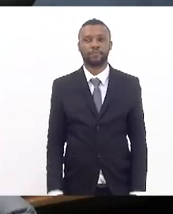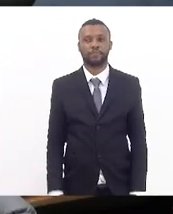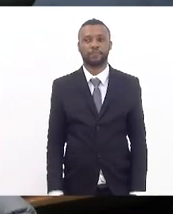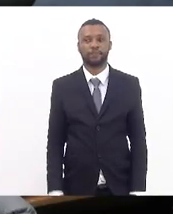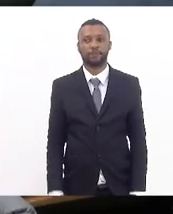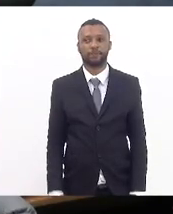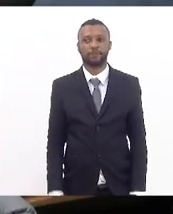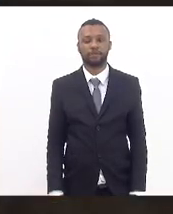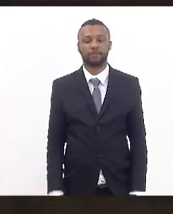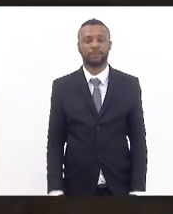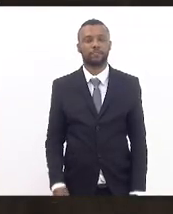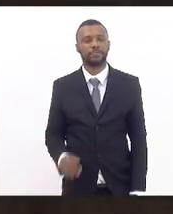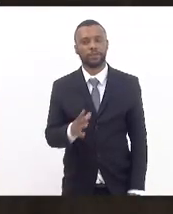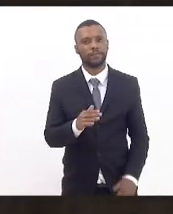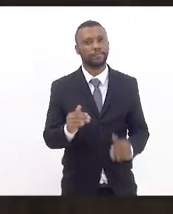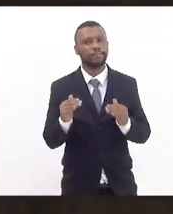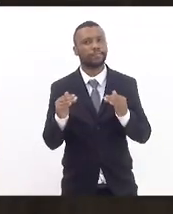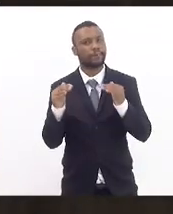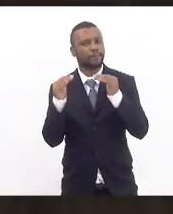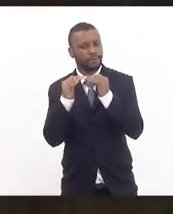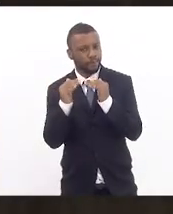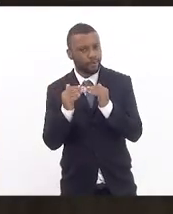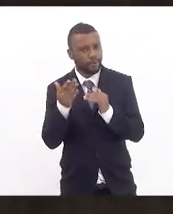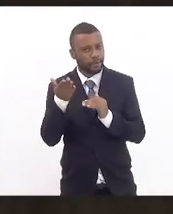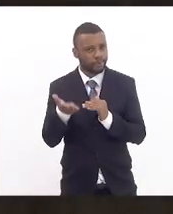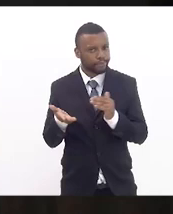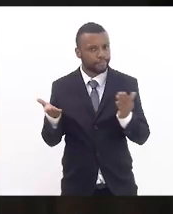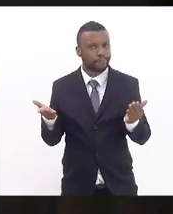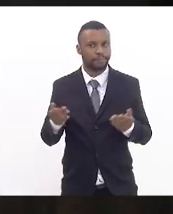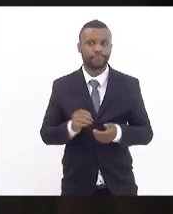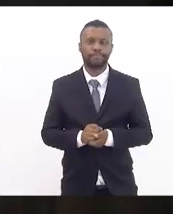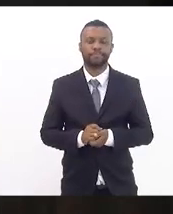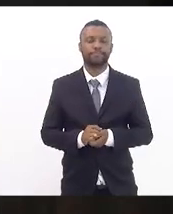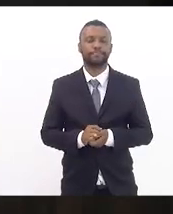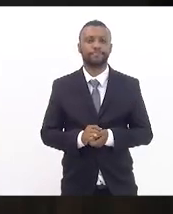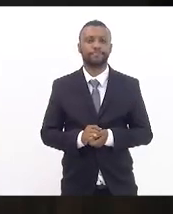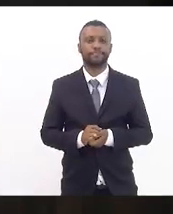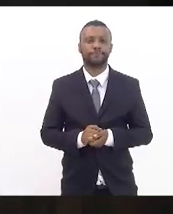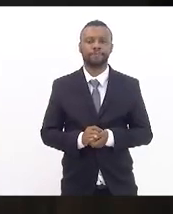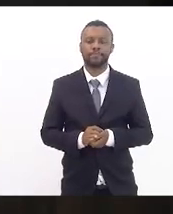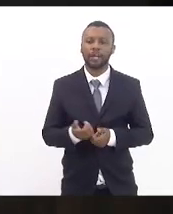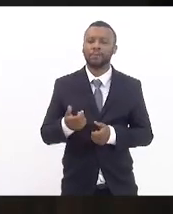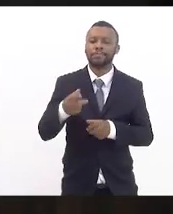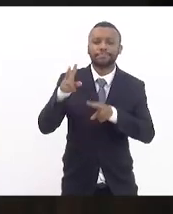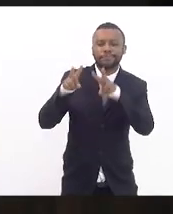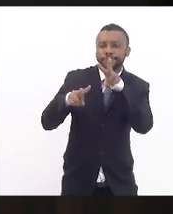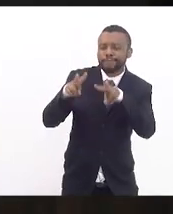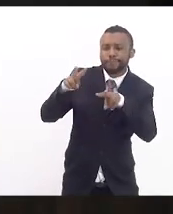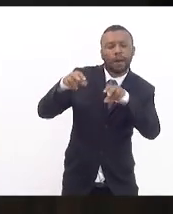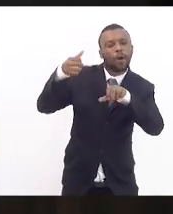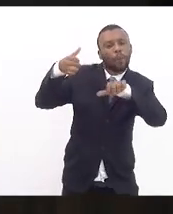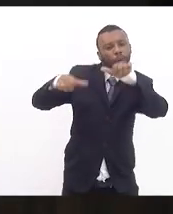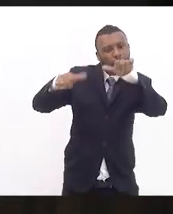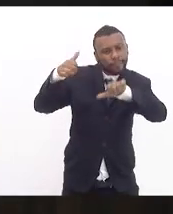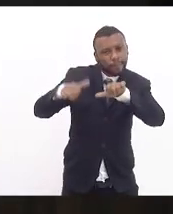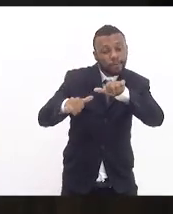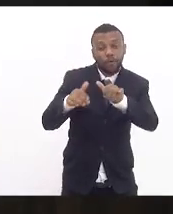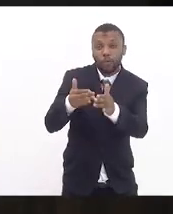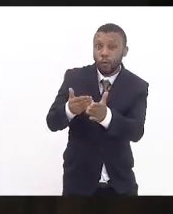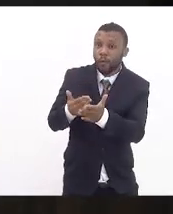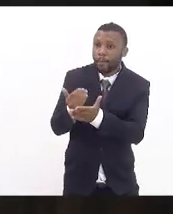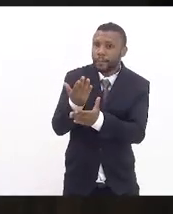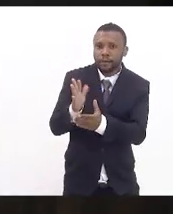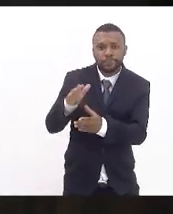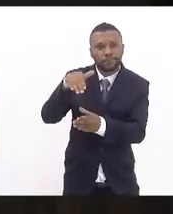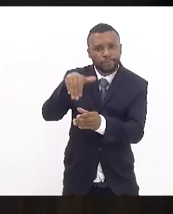Parecer favorável, senhor presidente. Com os pareceres emitidos. Em votação, parecer da